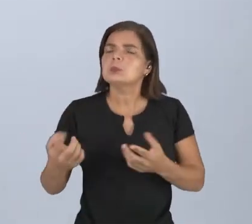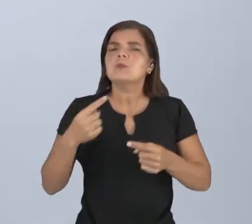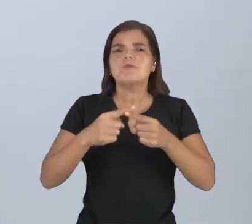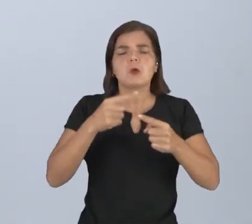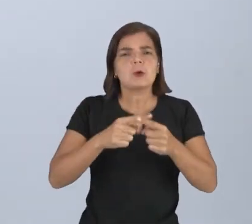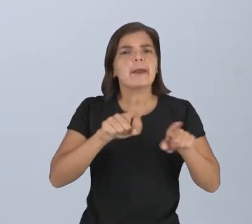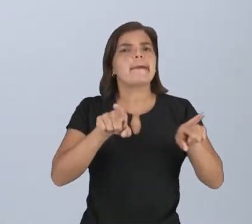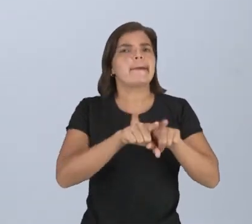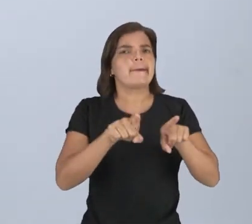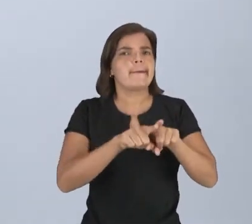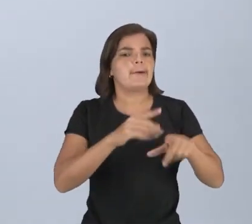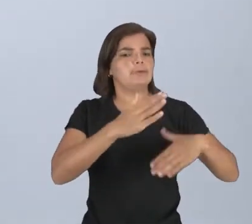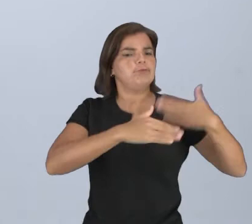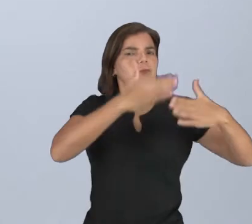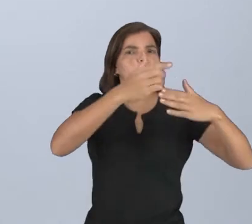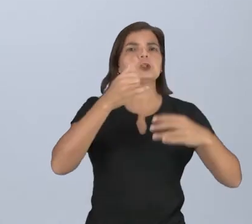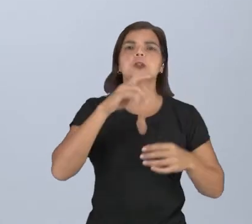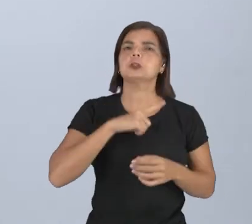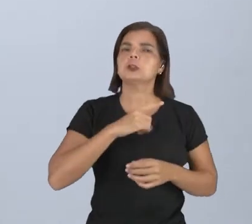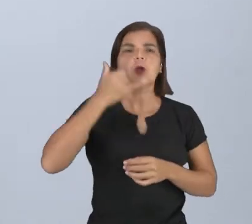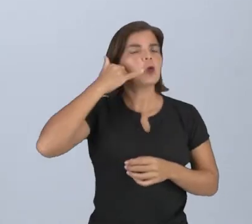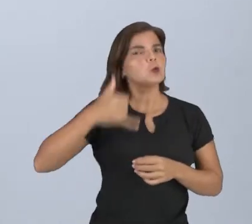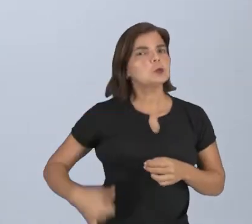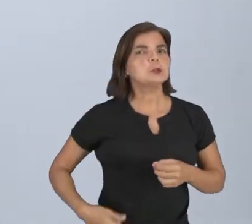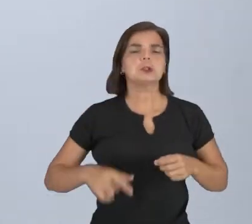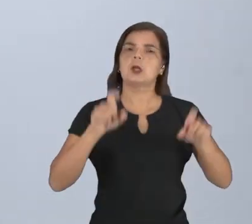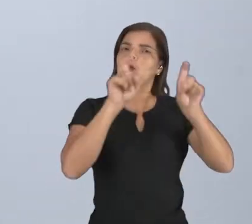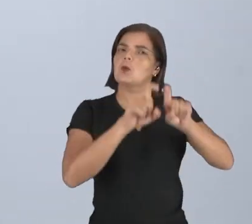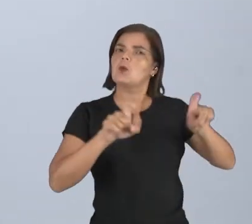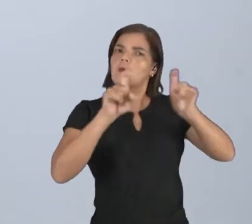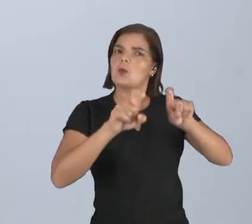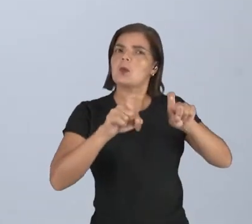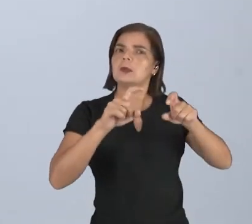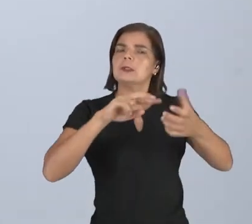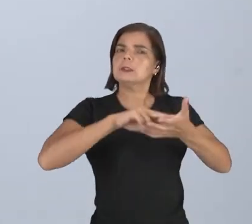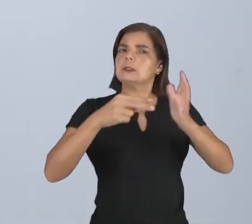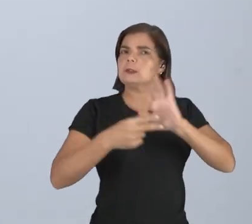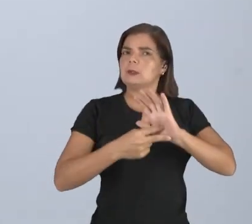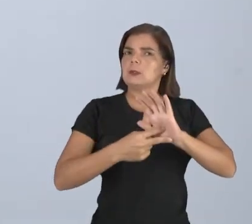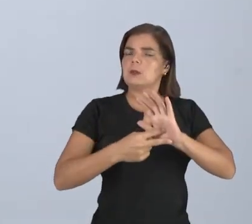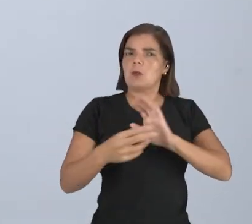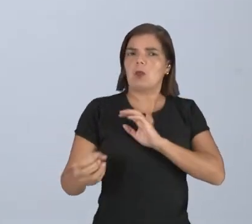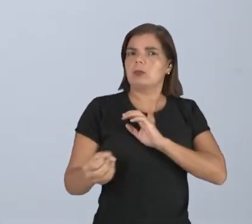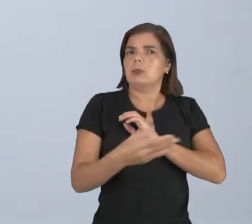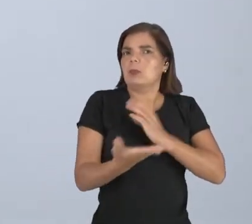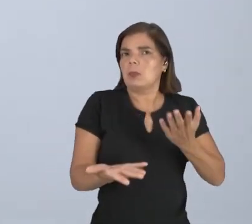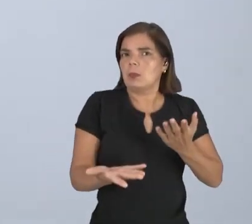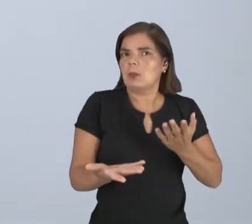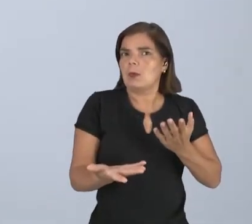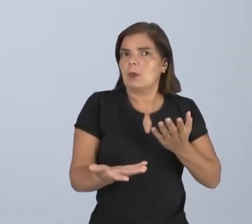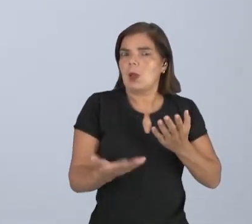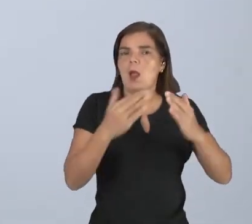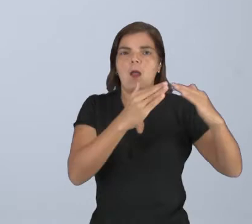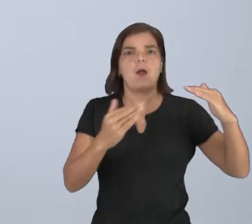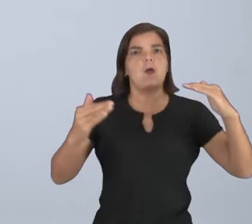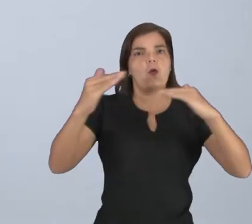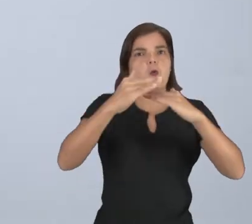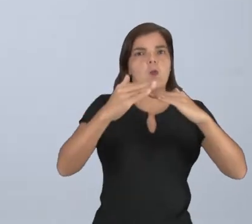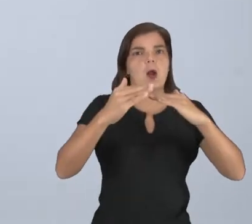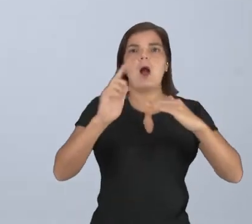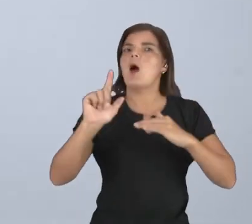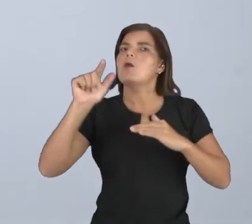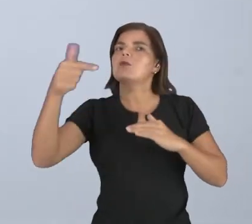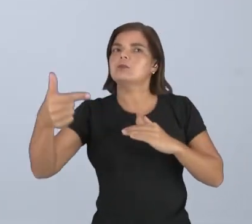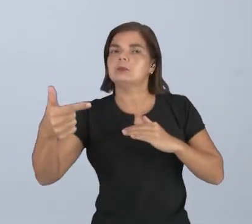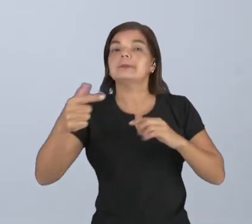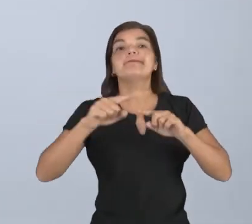ter um progresso, o fato de ter um celular, um computador, não quer dizer que a minha civilização, por ser moderna, é superior à outra,